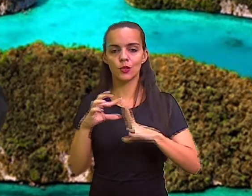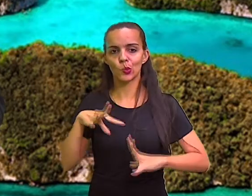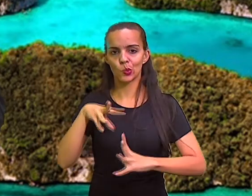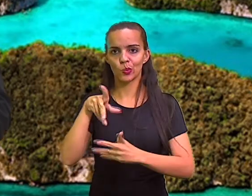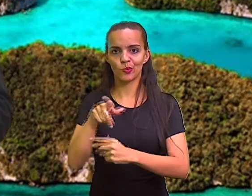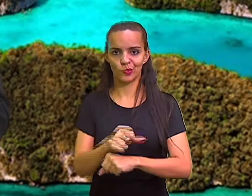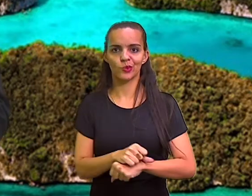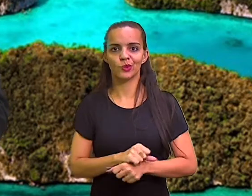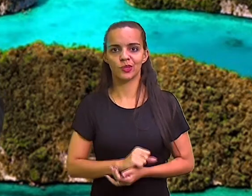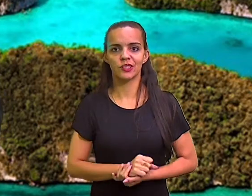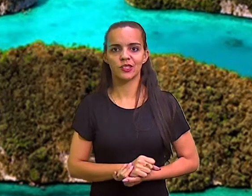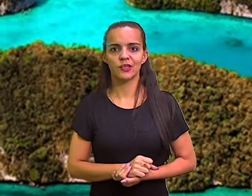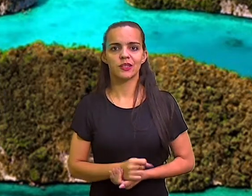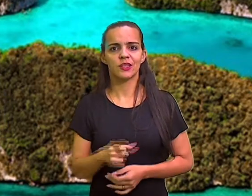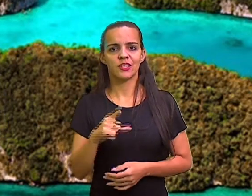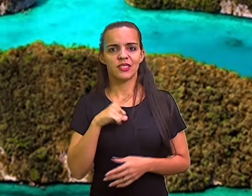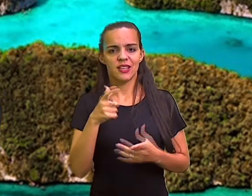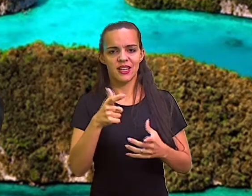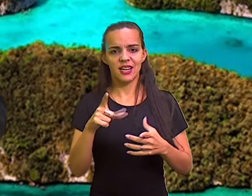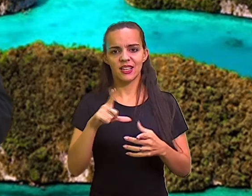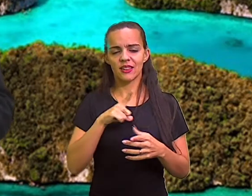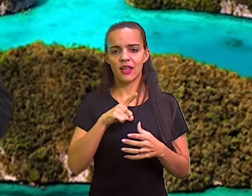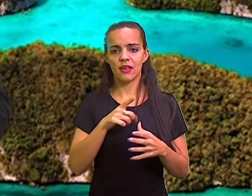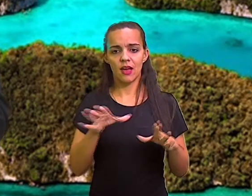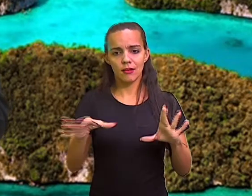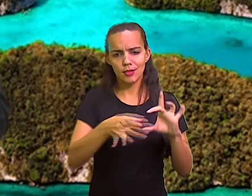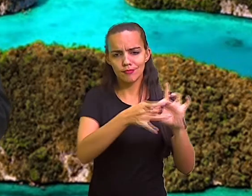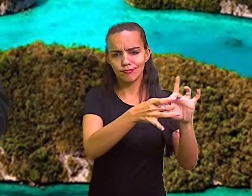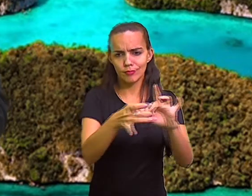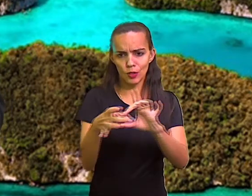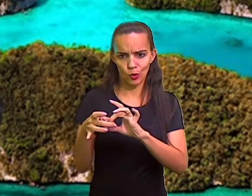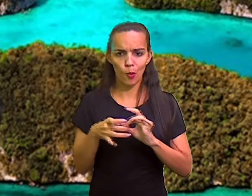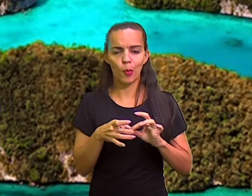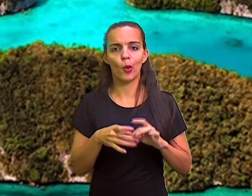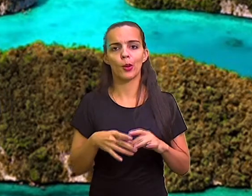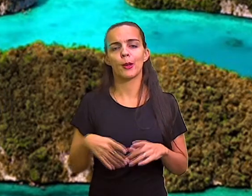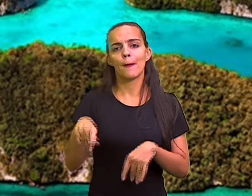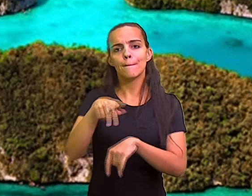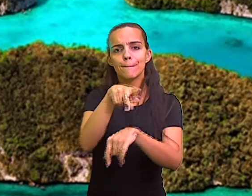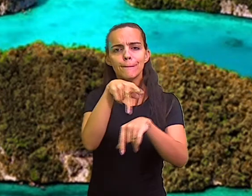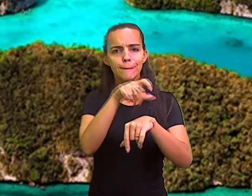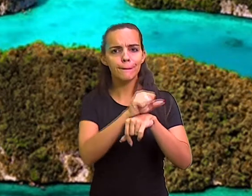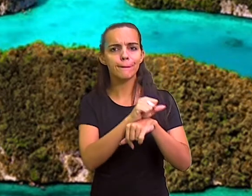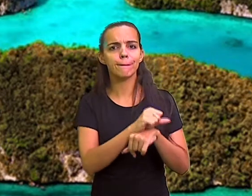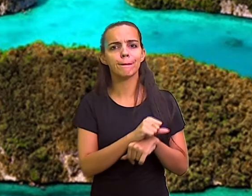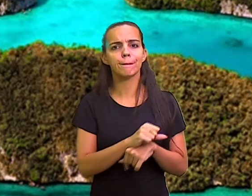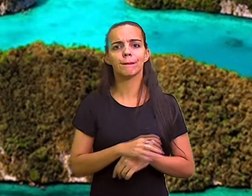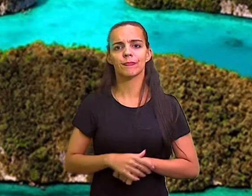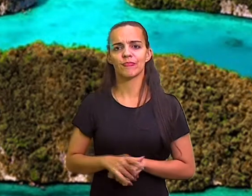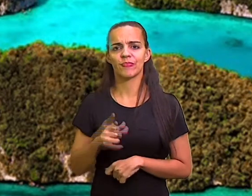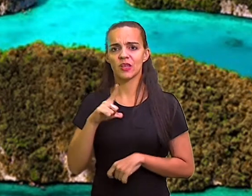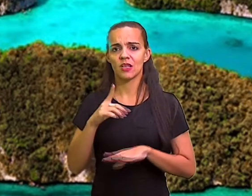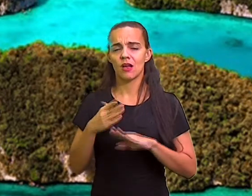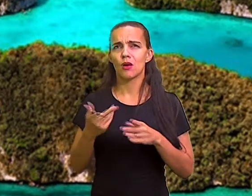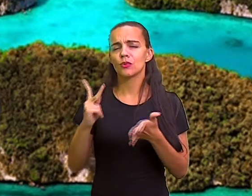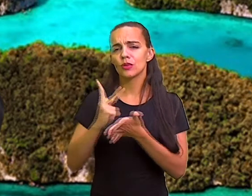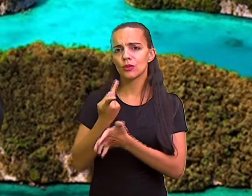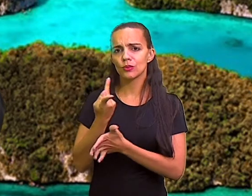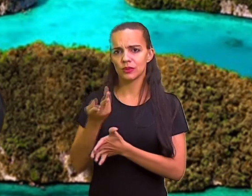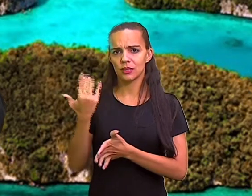16 mil ilhas, né, que compõem esse país. Mas também aquilo que aconteceu com a